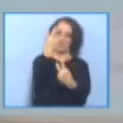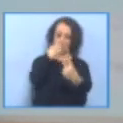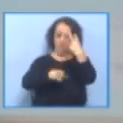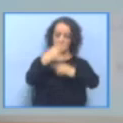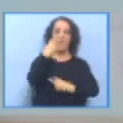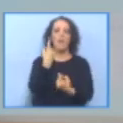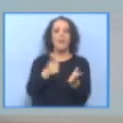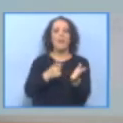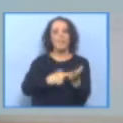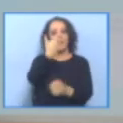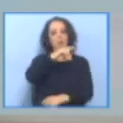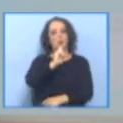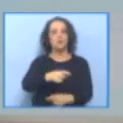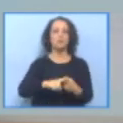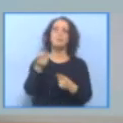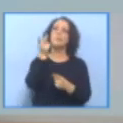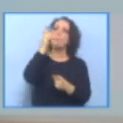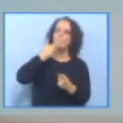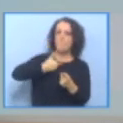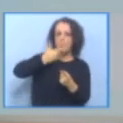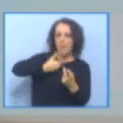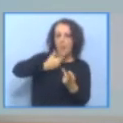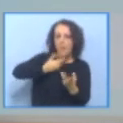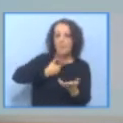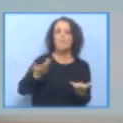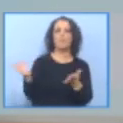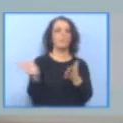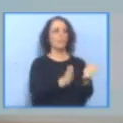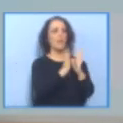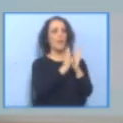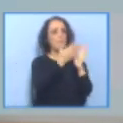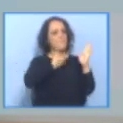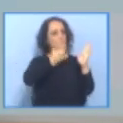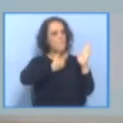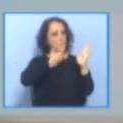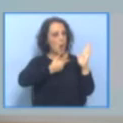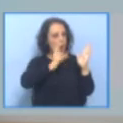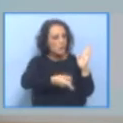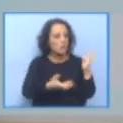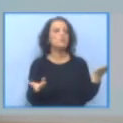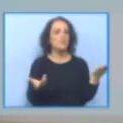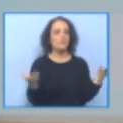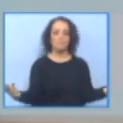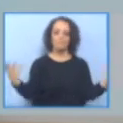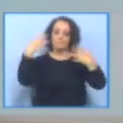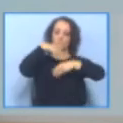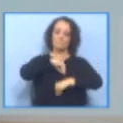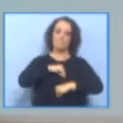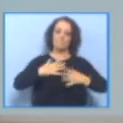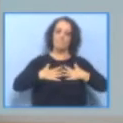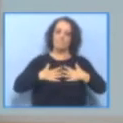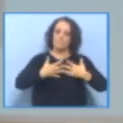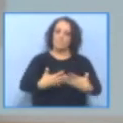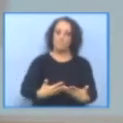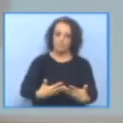noção daquilo que os nossos dirigentes nos pedem, daquilo que a Igreja nos pede, e sem dúvida que o servir